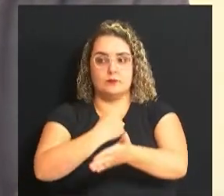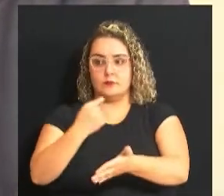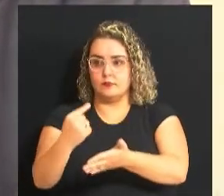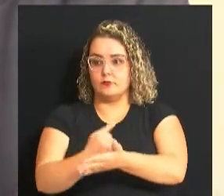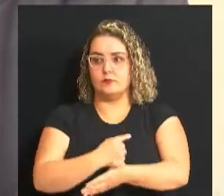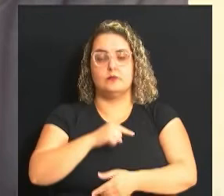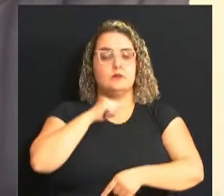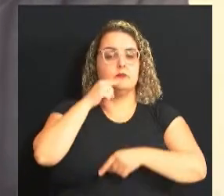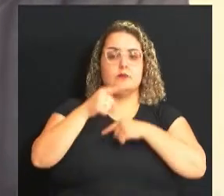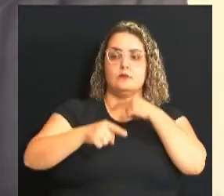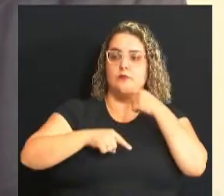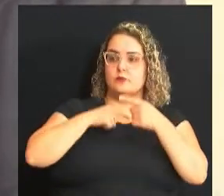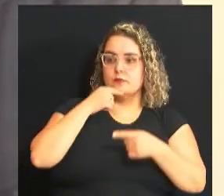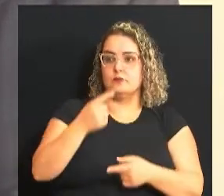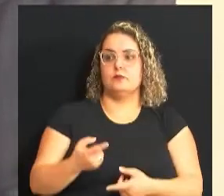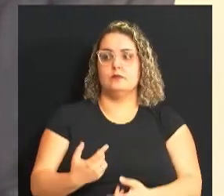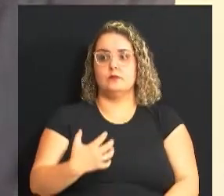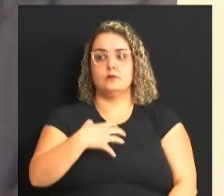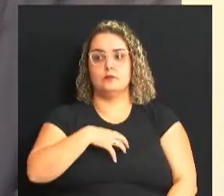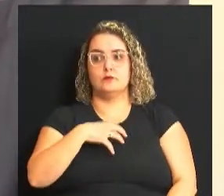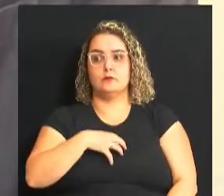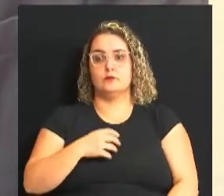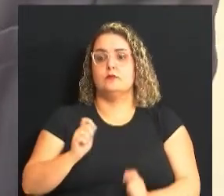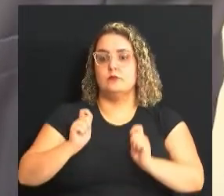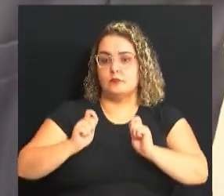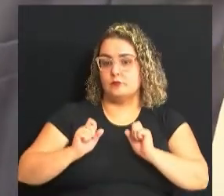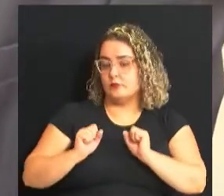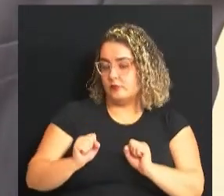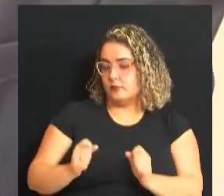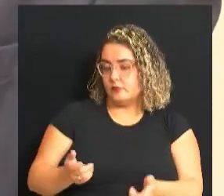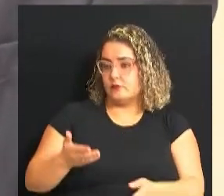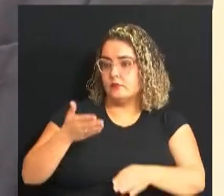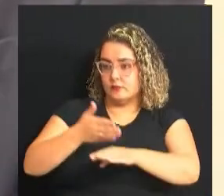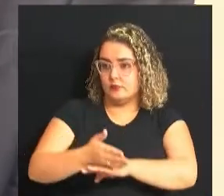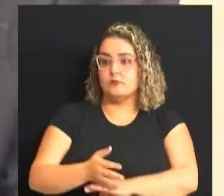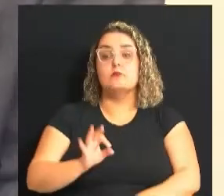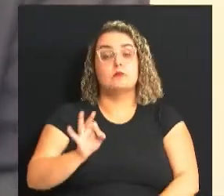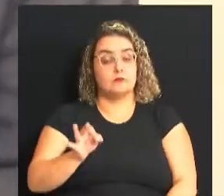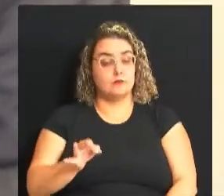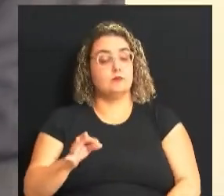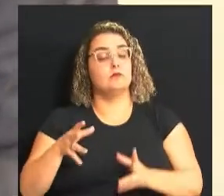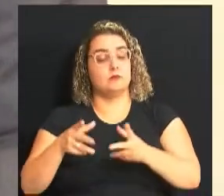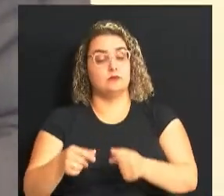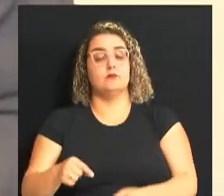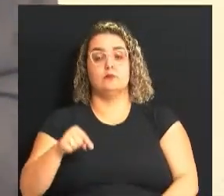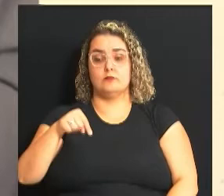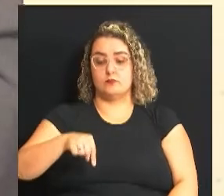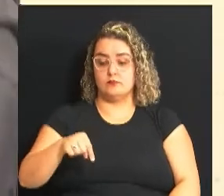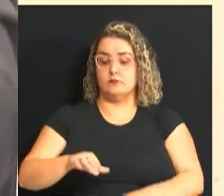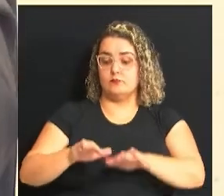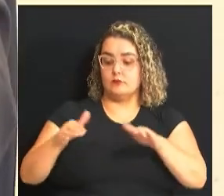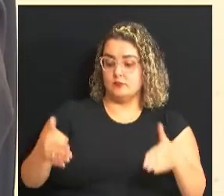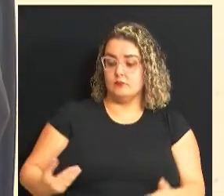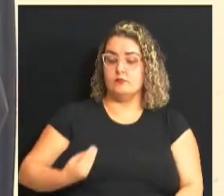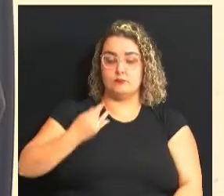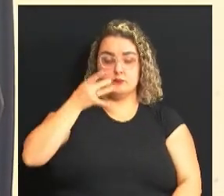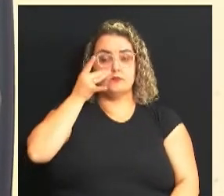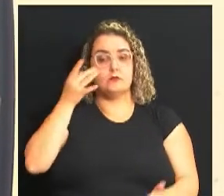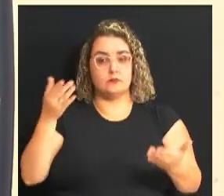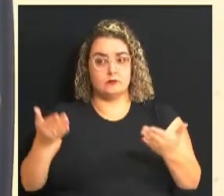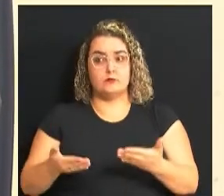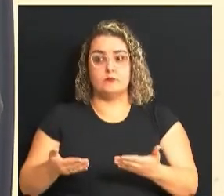dúvidas, a forma como você puder contribuir, eu tenho certeza que todos nós que estamos nesta mesa aqui hoje